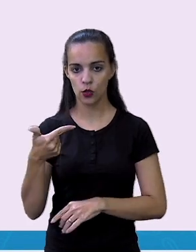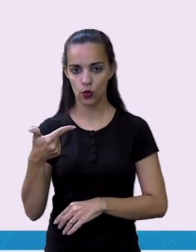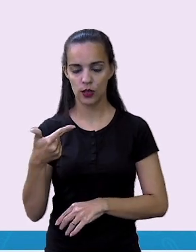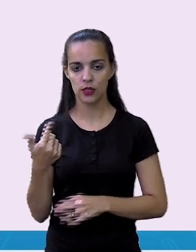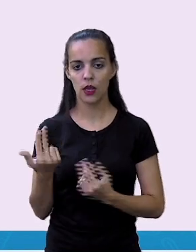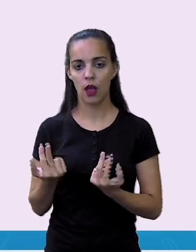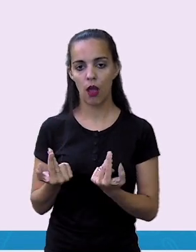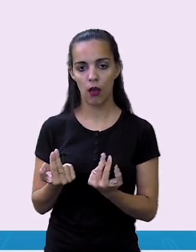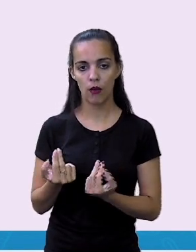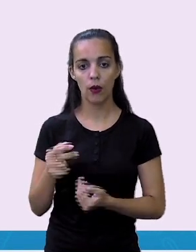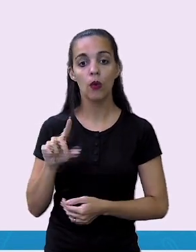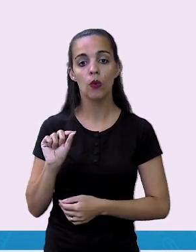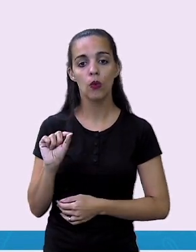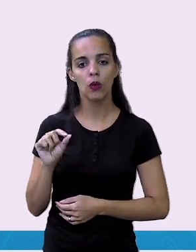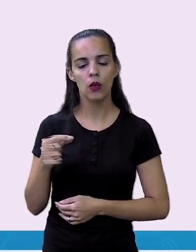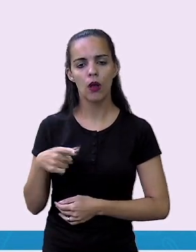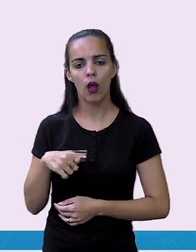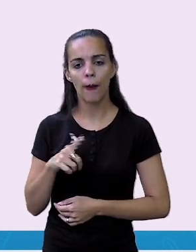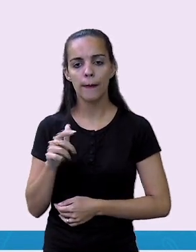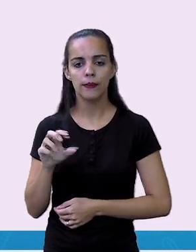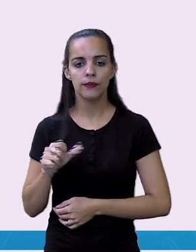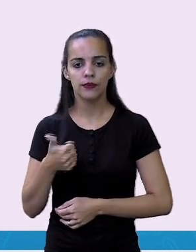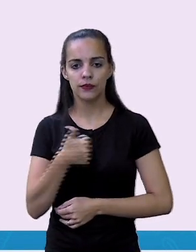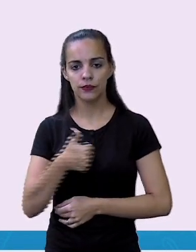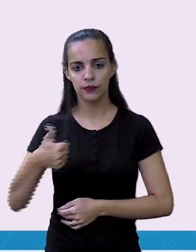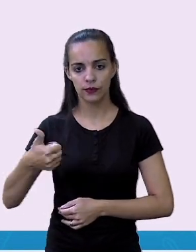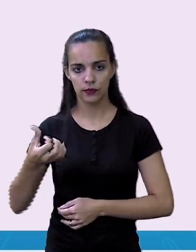vezes 2, eu vou ter